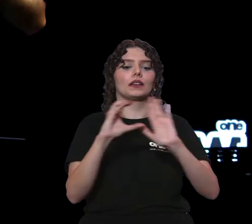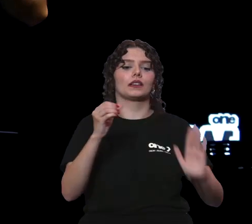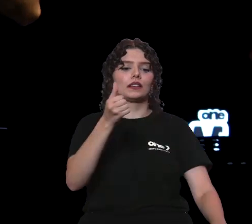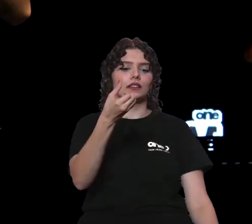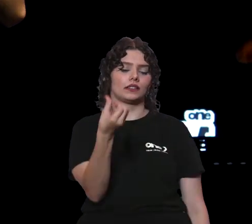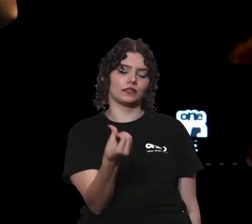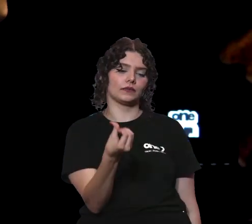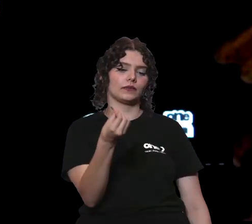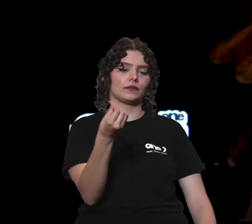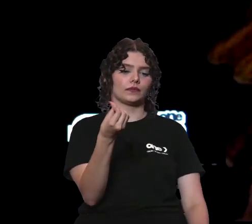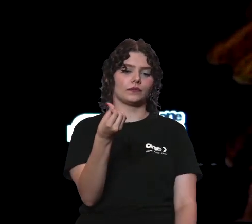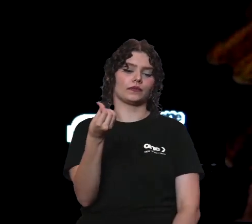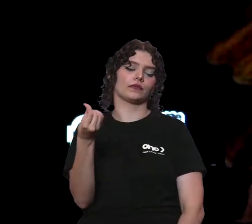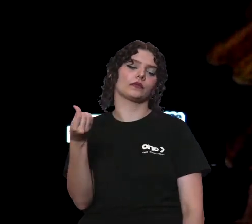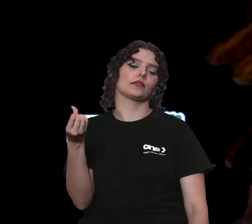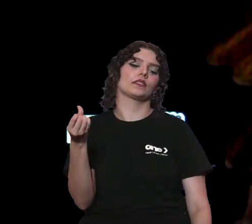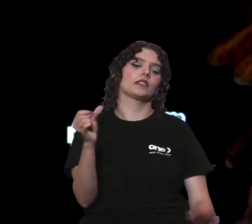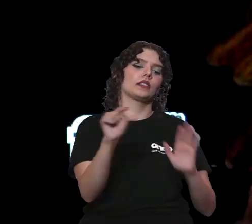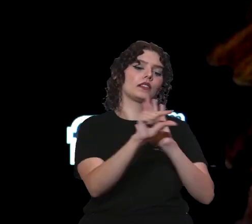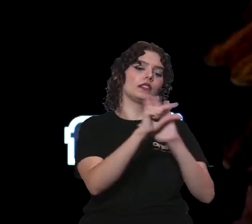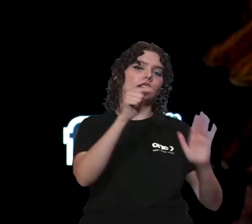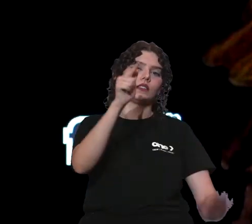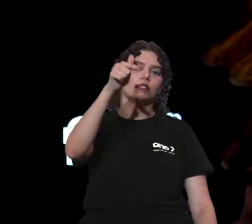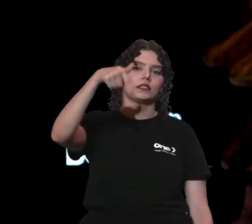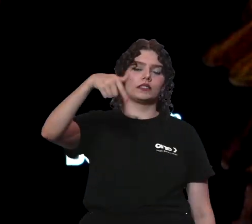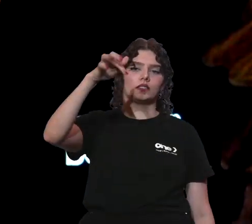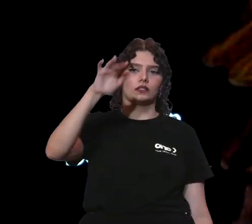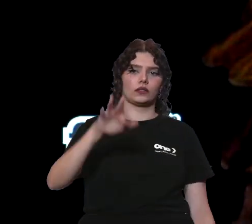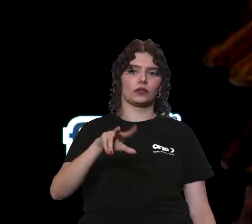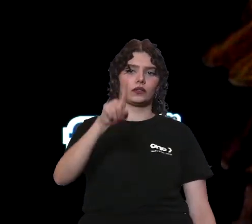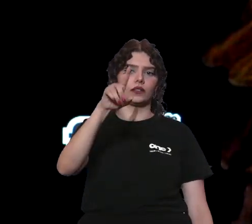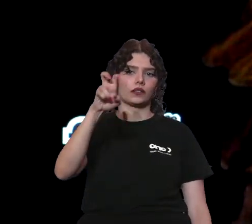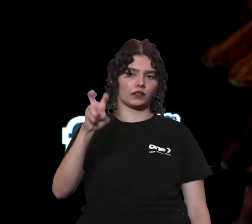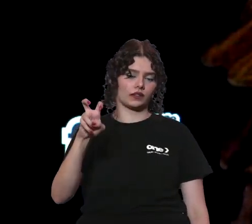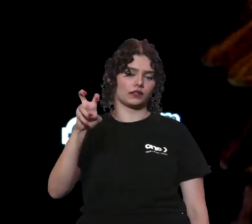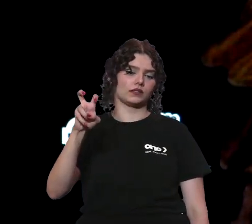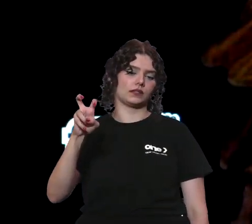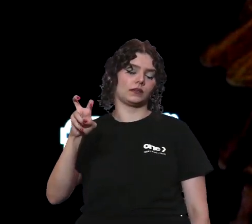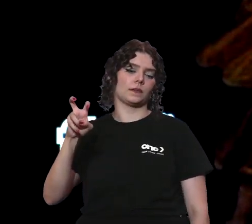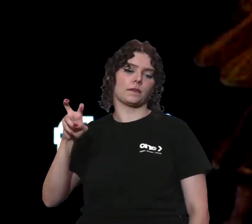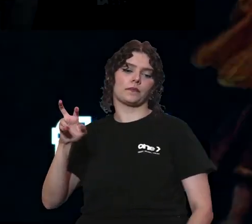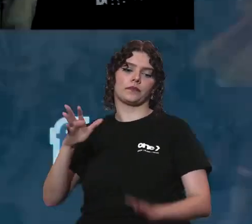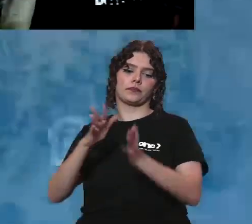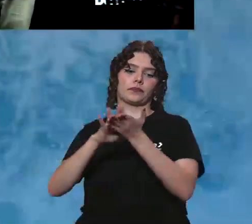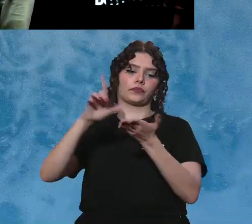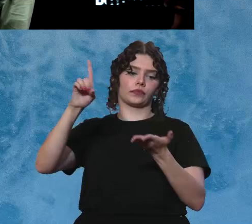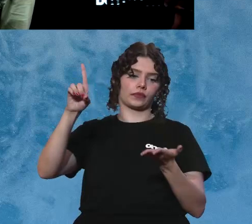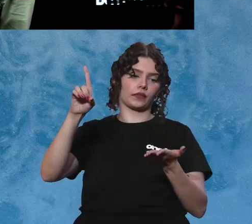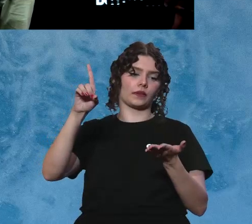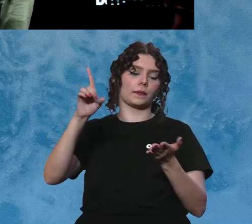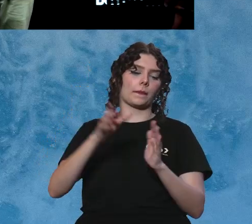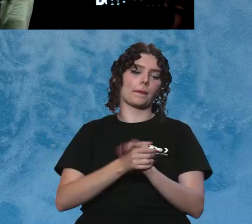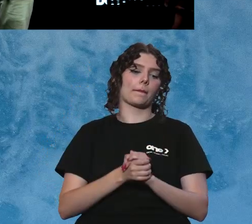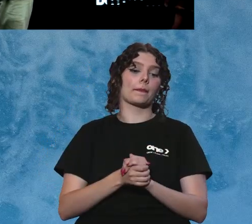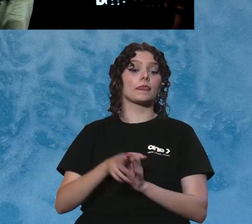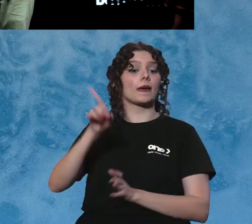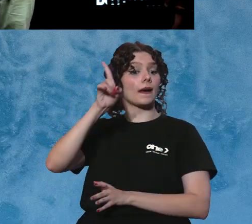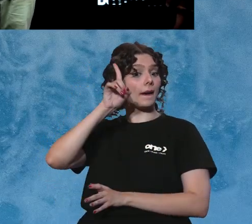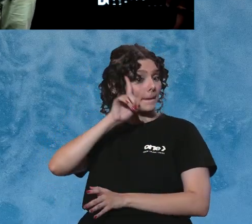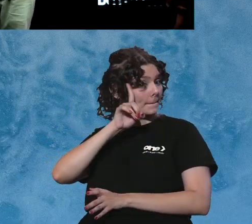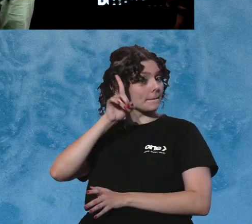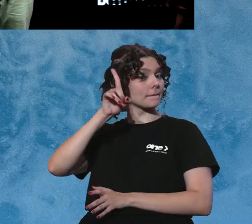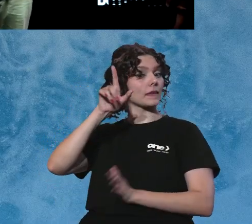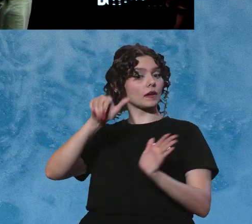telão. 1 Crônicas 16, 7 a 15. A Bíblia diz assim: foi naquele dia que pela